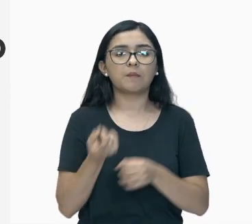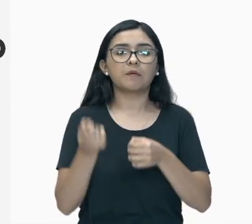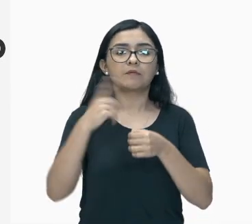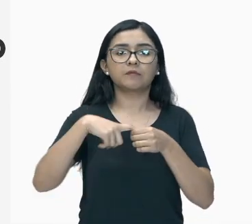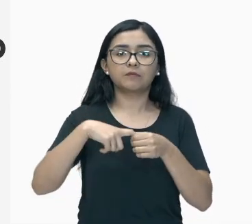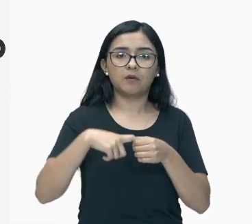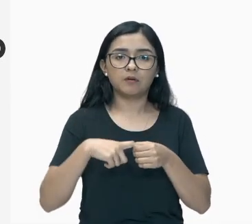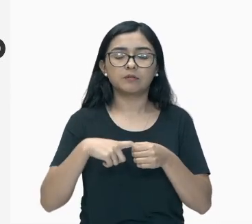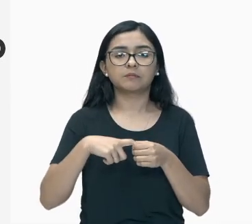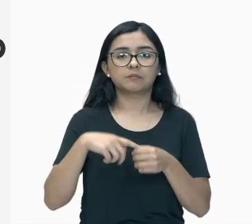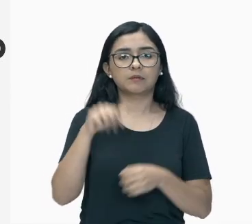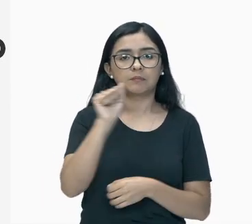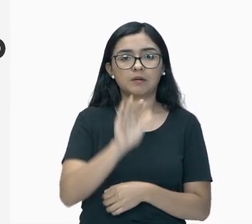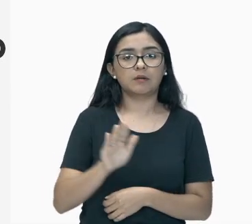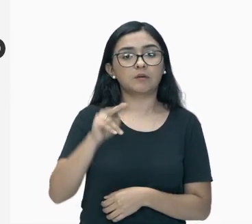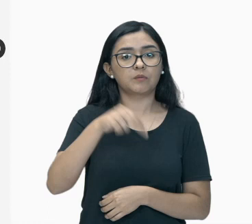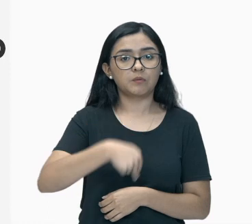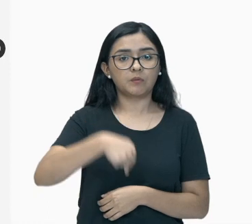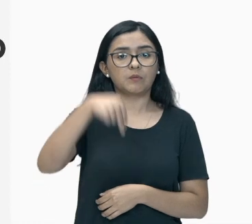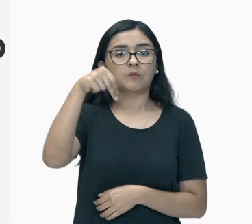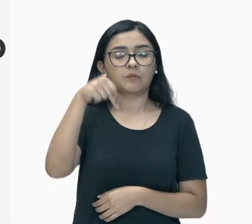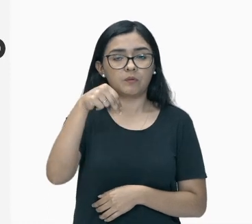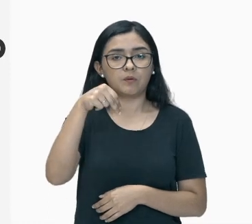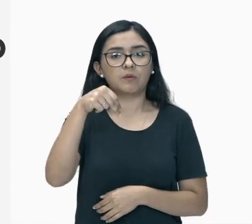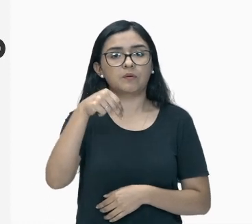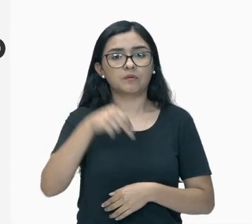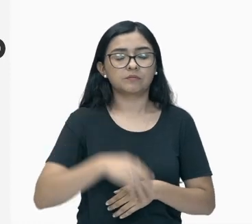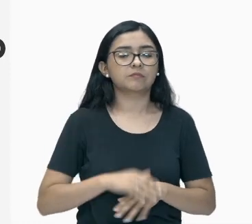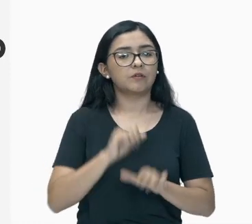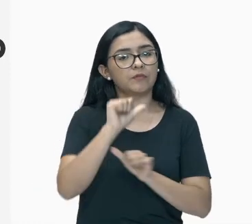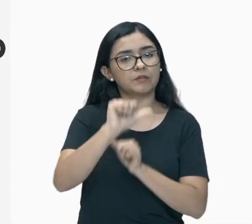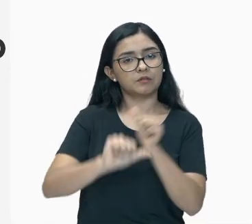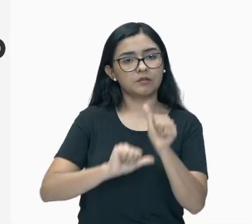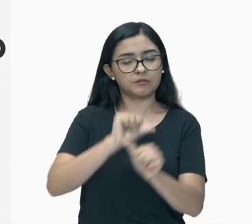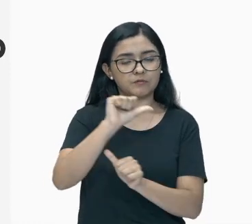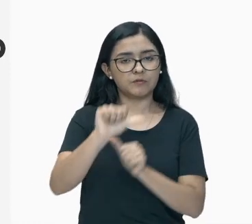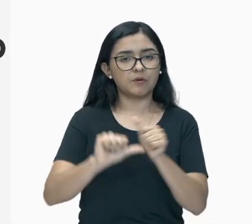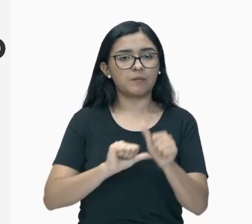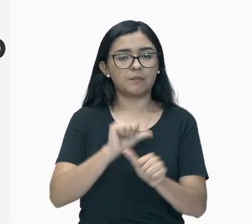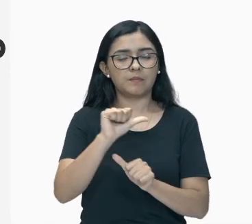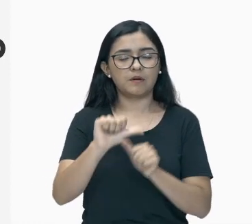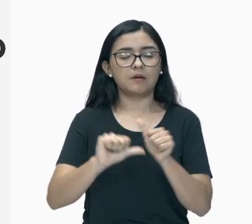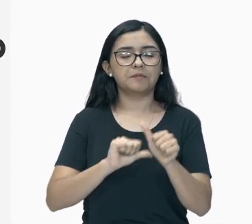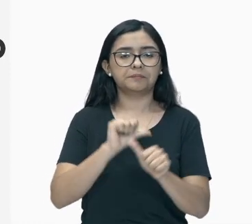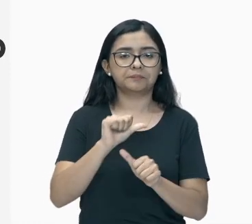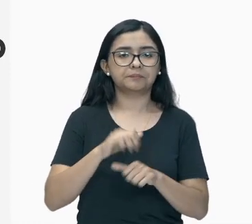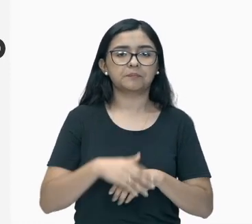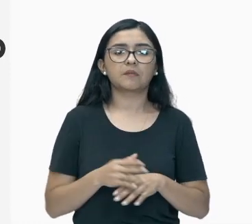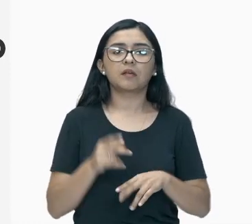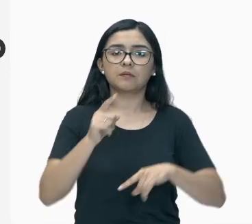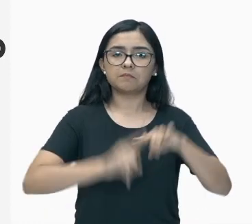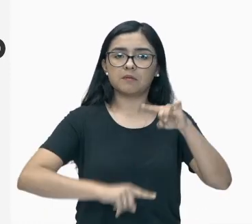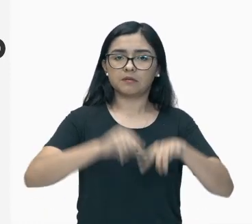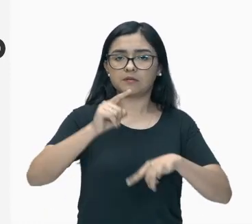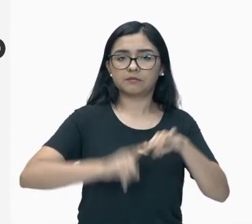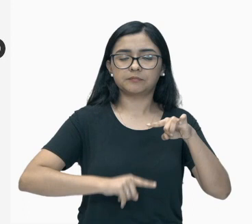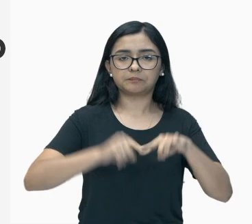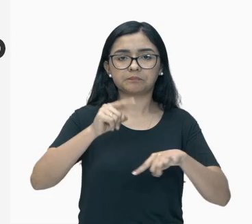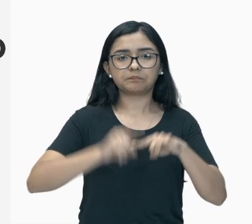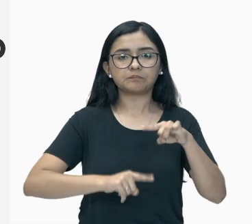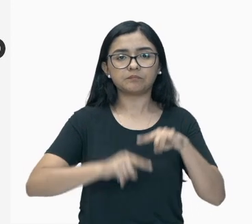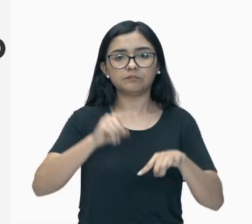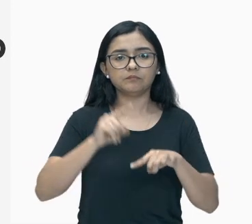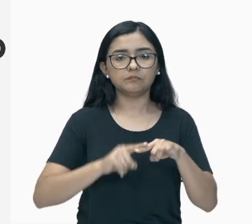América do Norte, aí eles vão manufaturar isso aí, vão transformar em produtos,